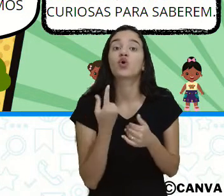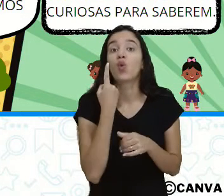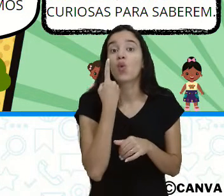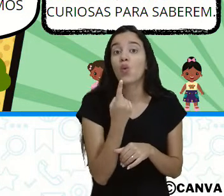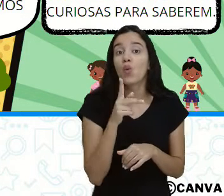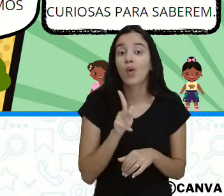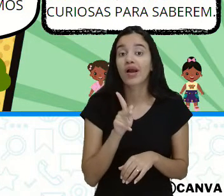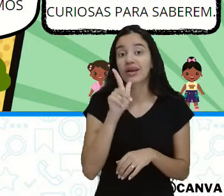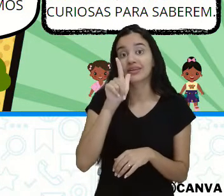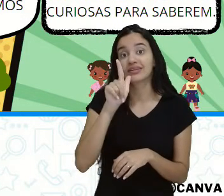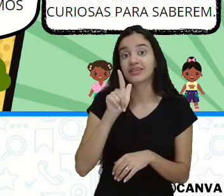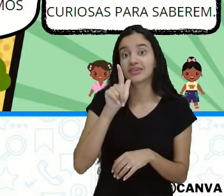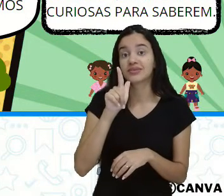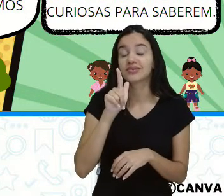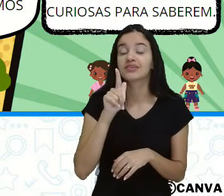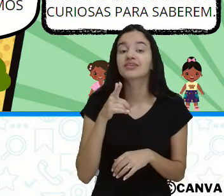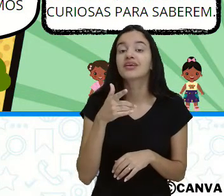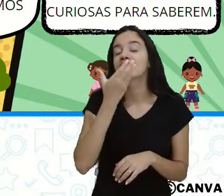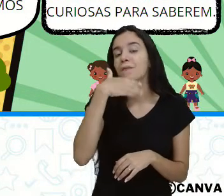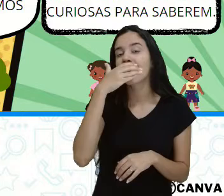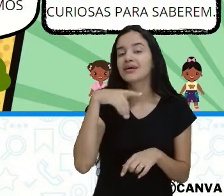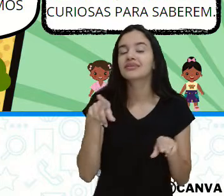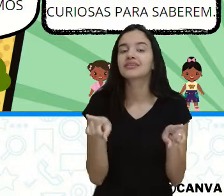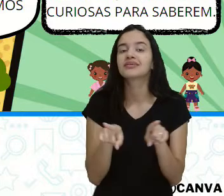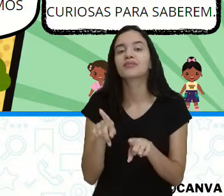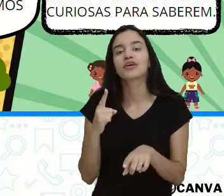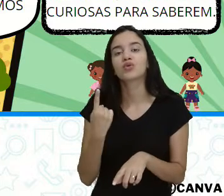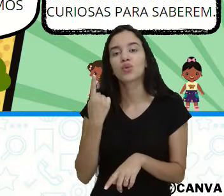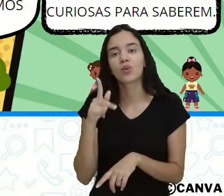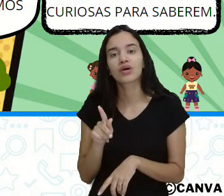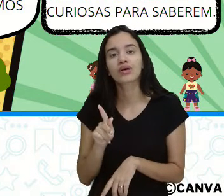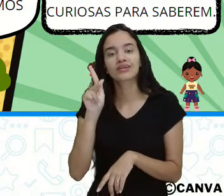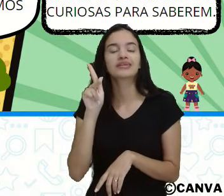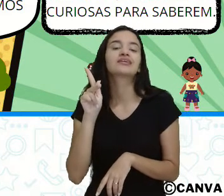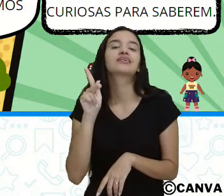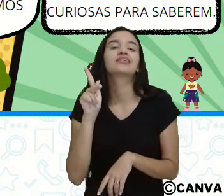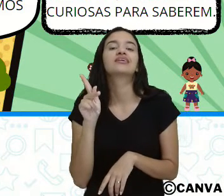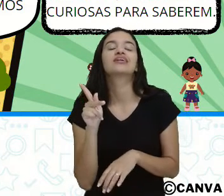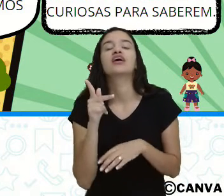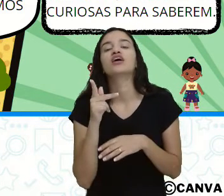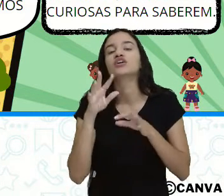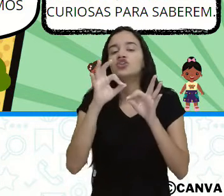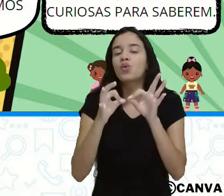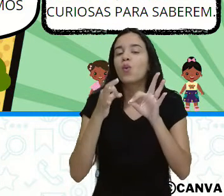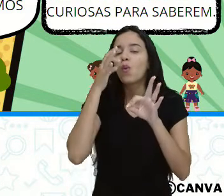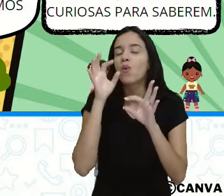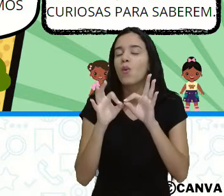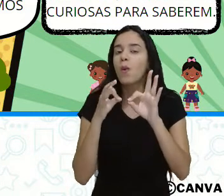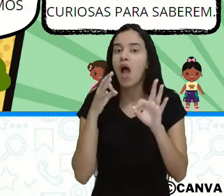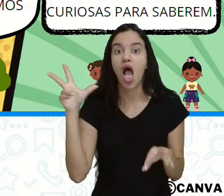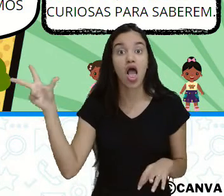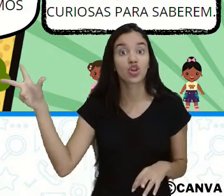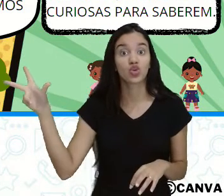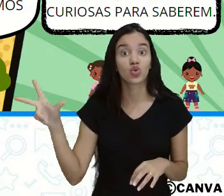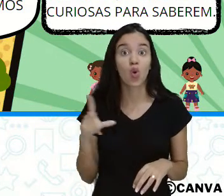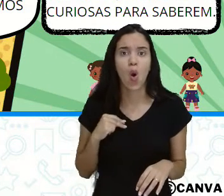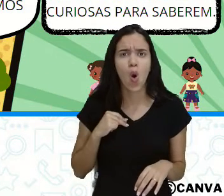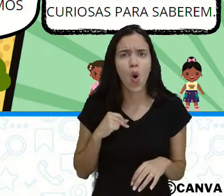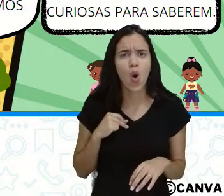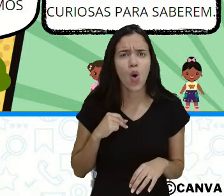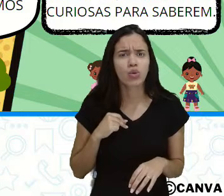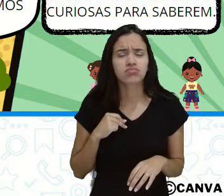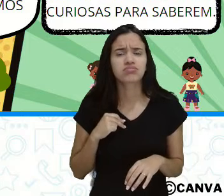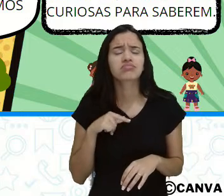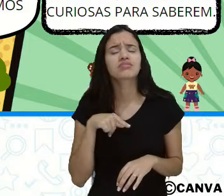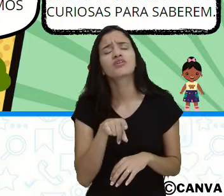quilo de maçã e 1 quilo de uva para dividir com as amigas. E a outra disse: nossa, quantos quilos